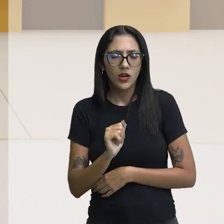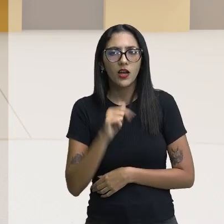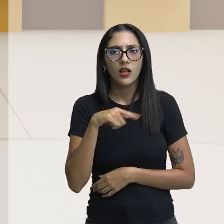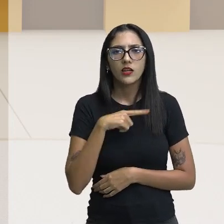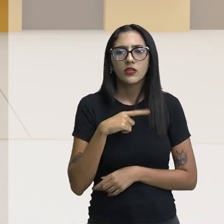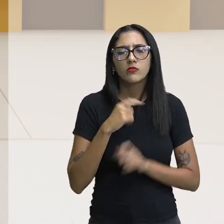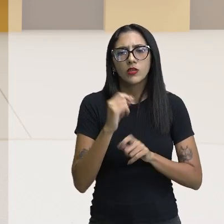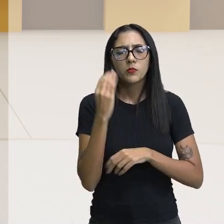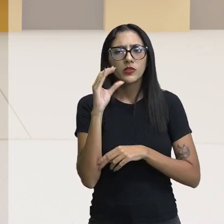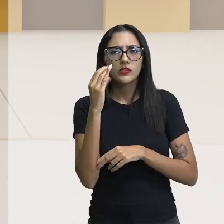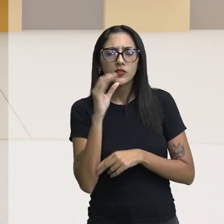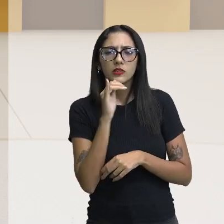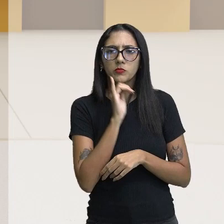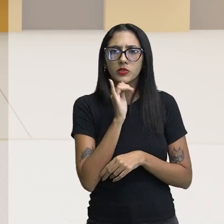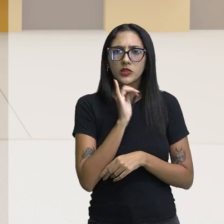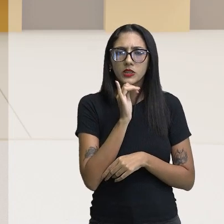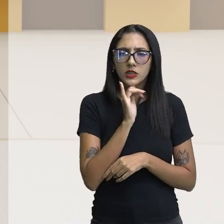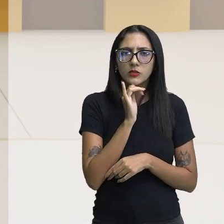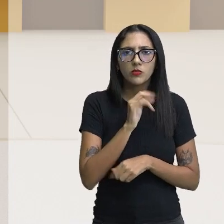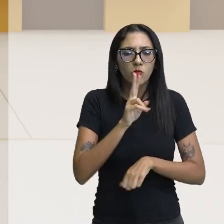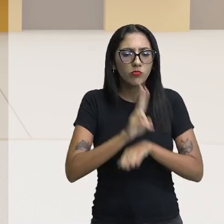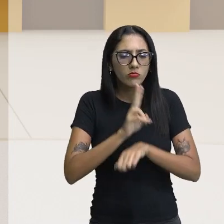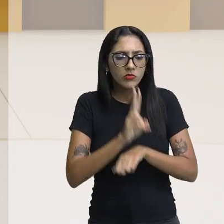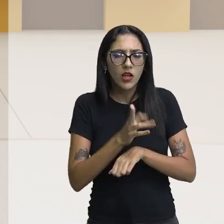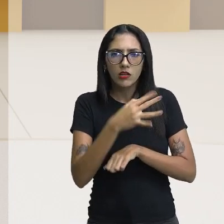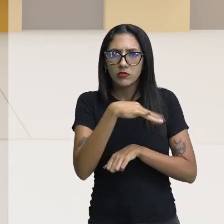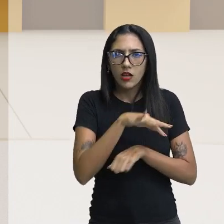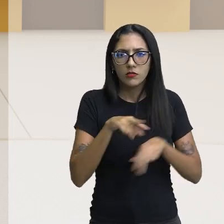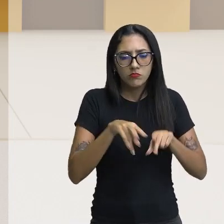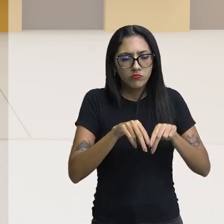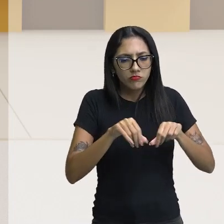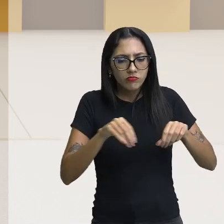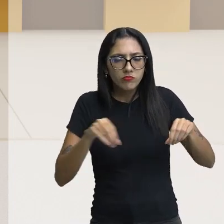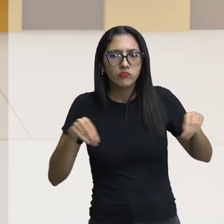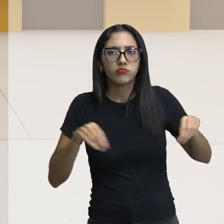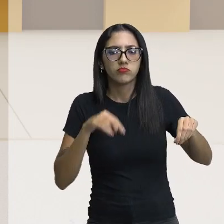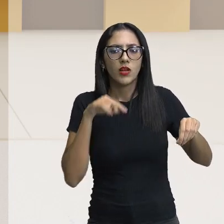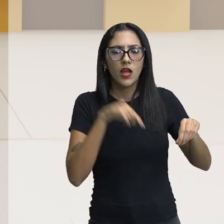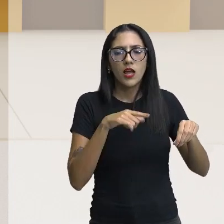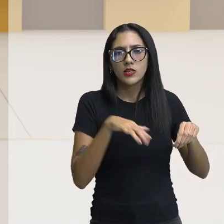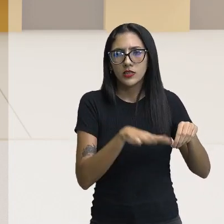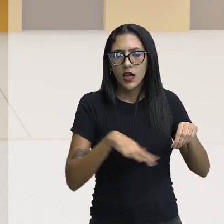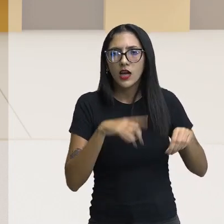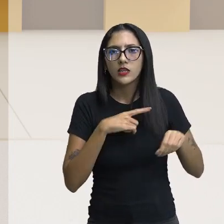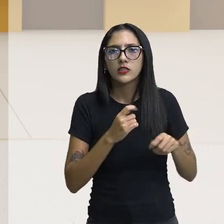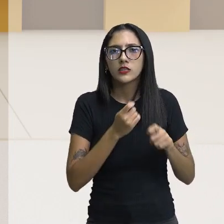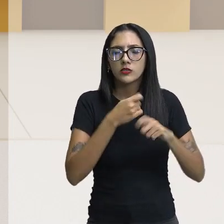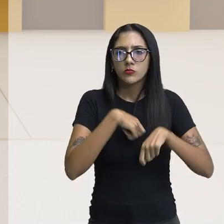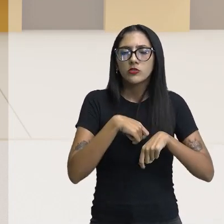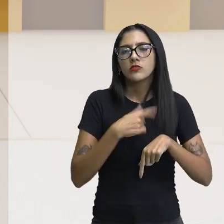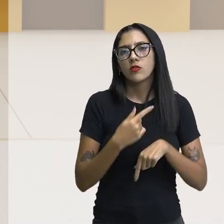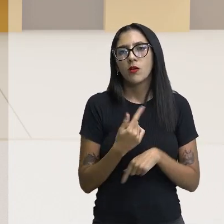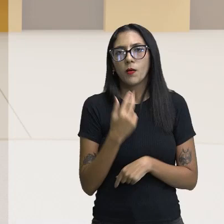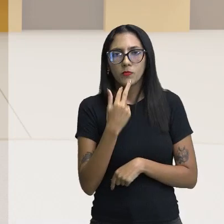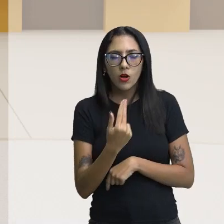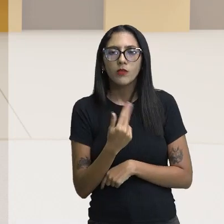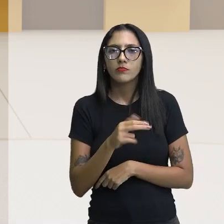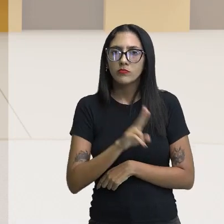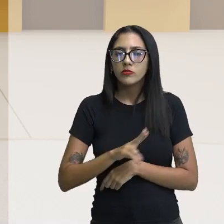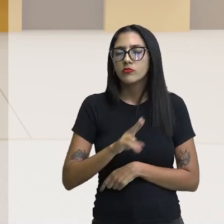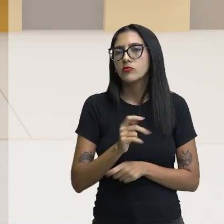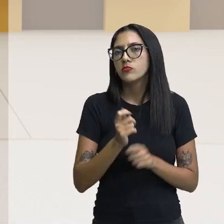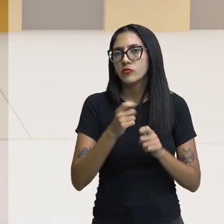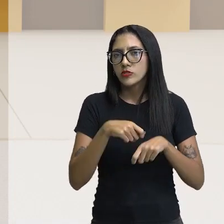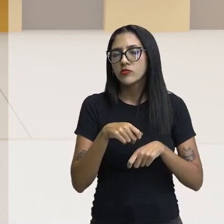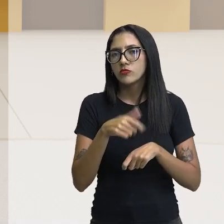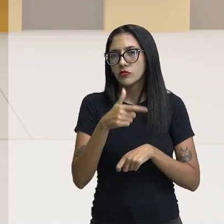objetivo restaurar o solo, tá? Para que esse solo venha novamente fazer parte aí de todo um ecossistema, tá?